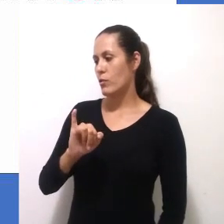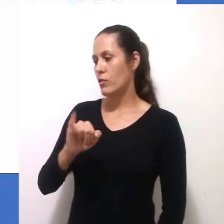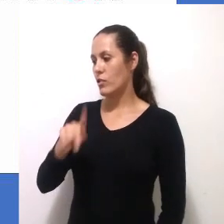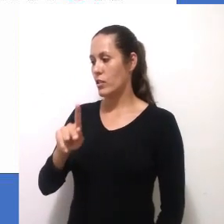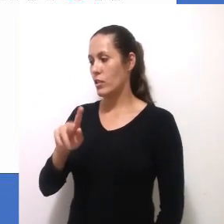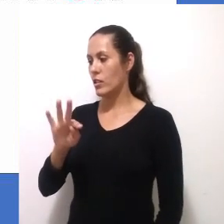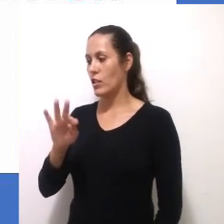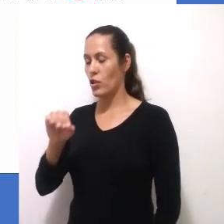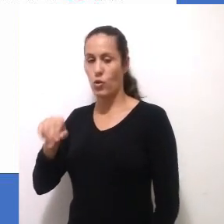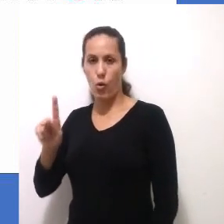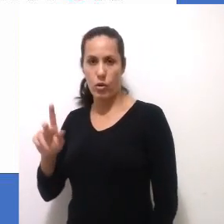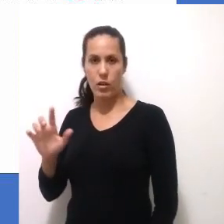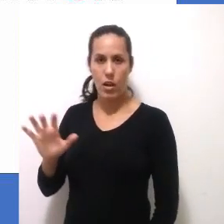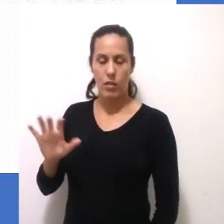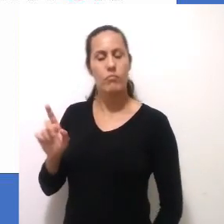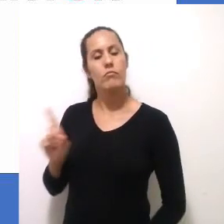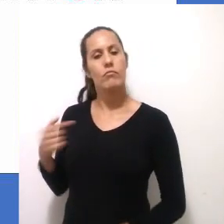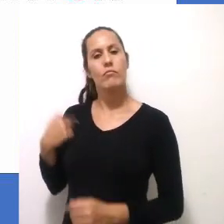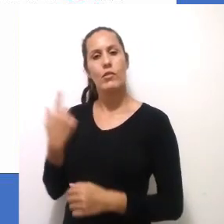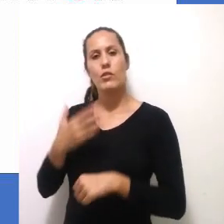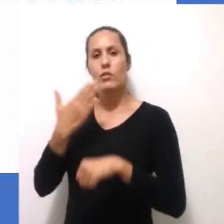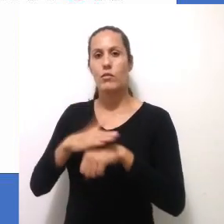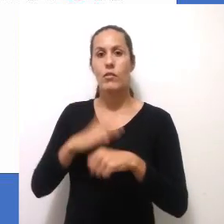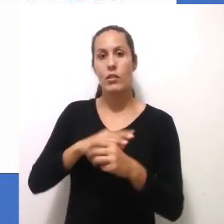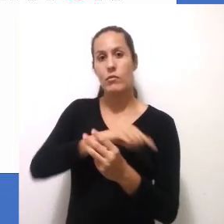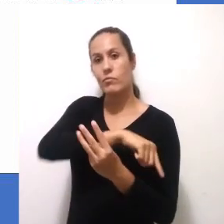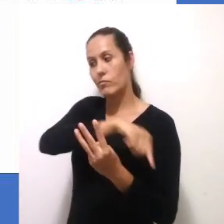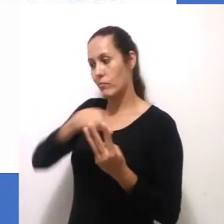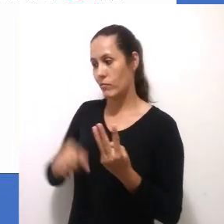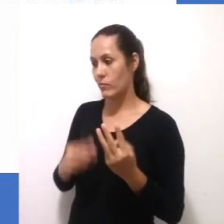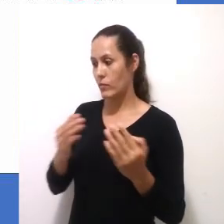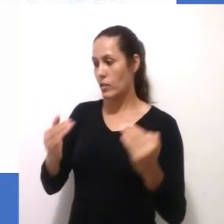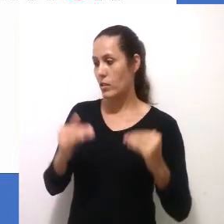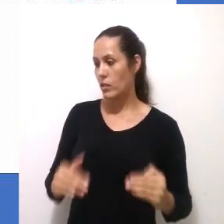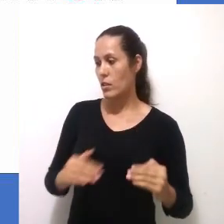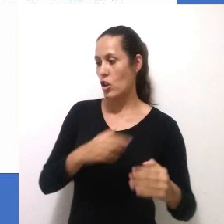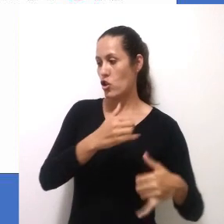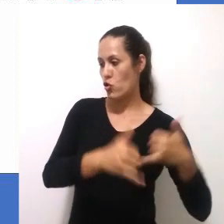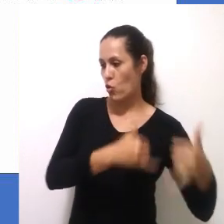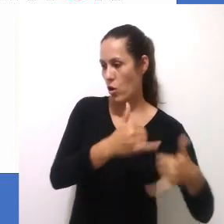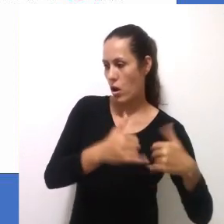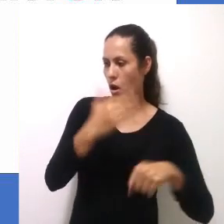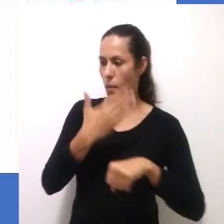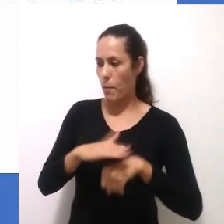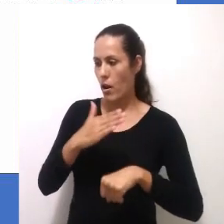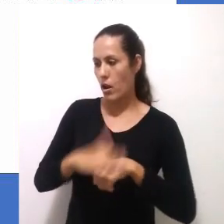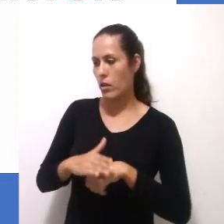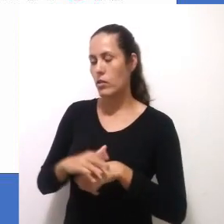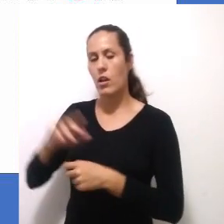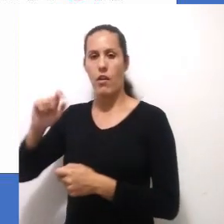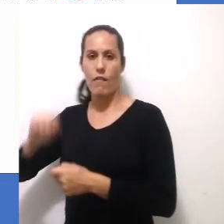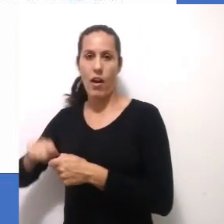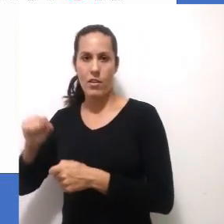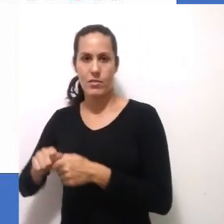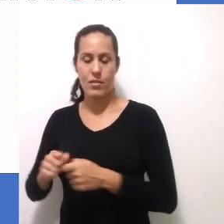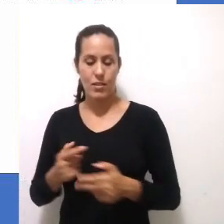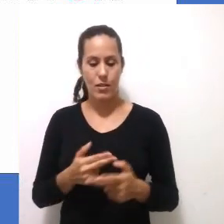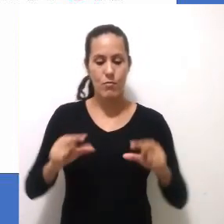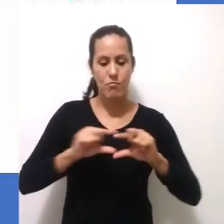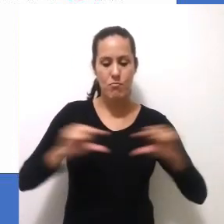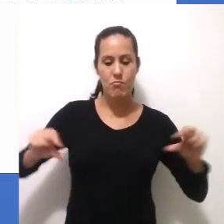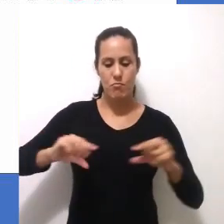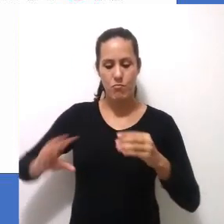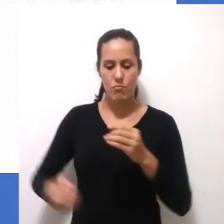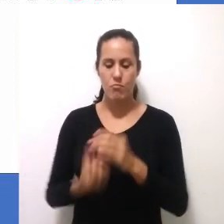sociais, que é o TikTok. E a gente vai usar os 3 verbos abaixo, play, practice e make, para fazer